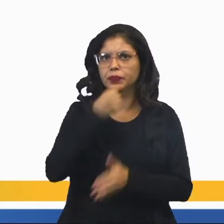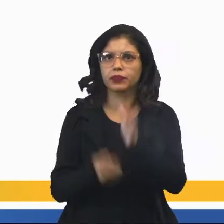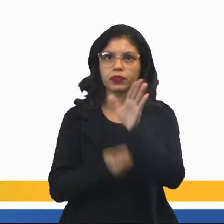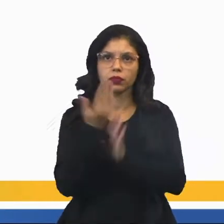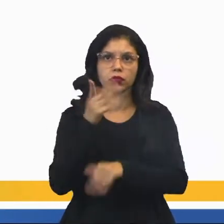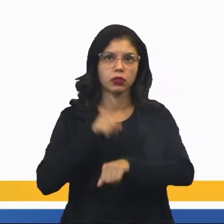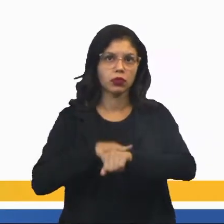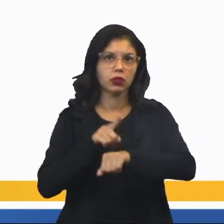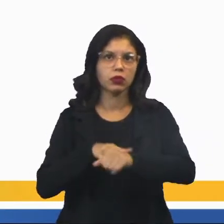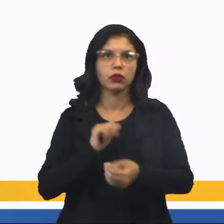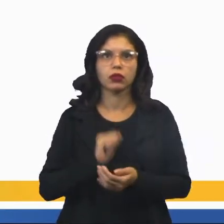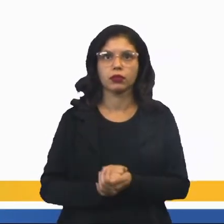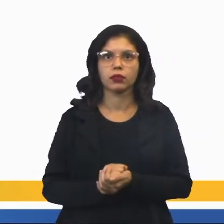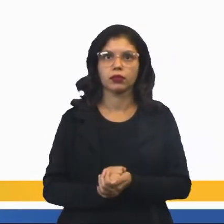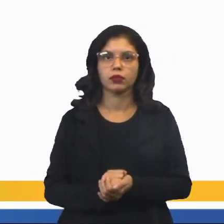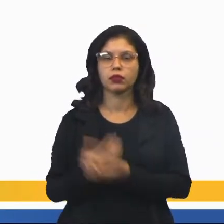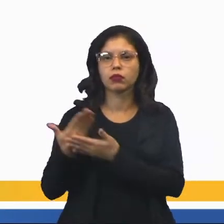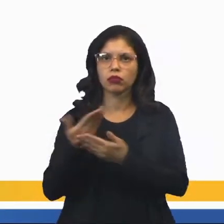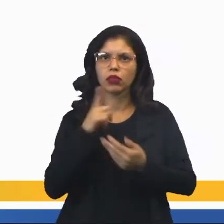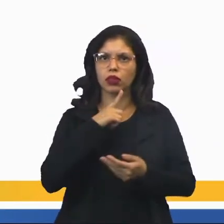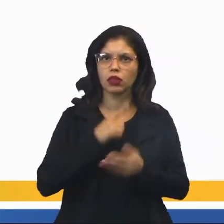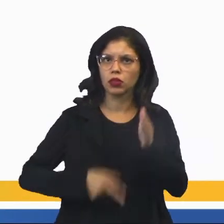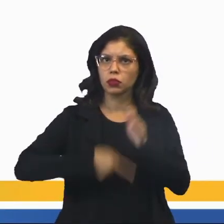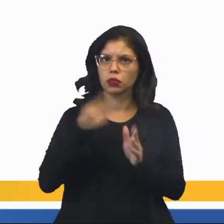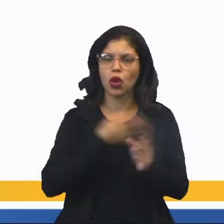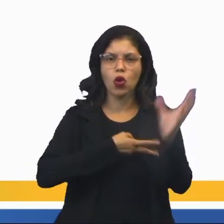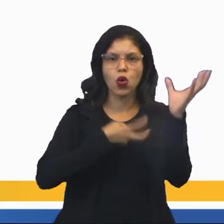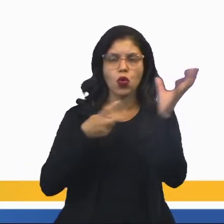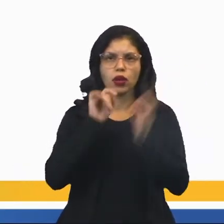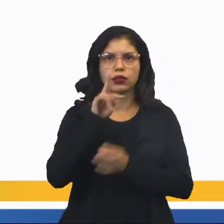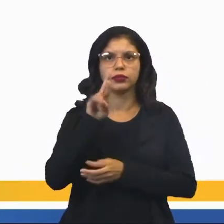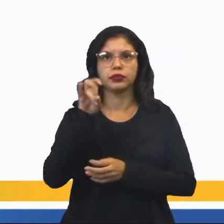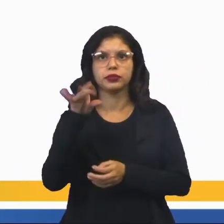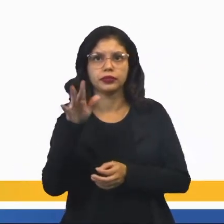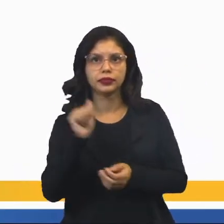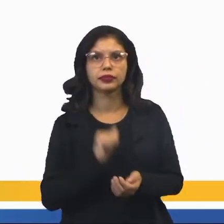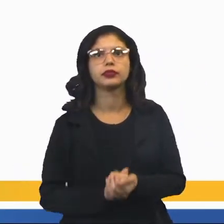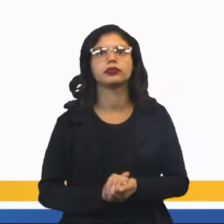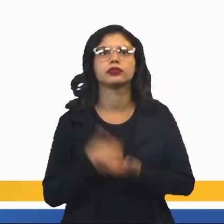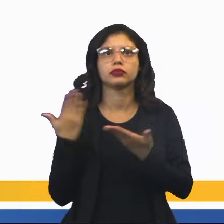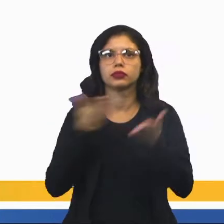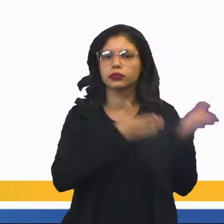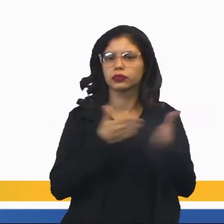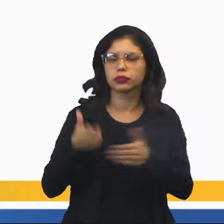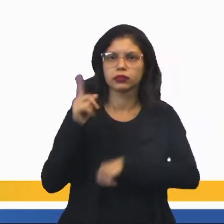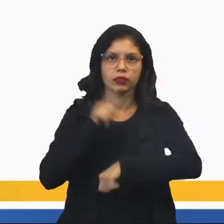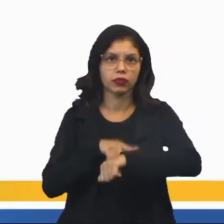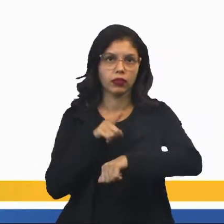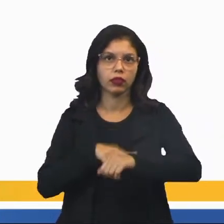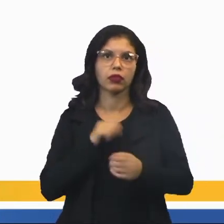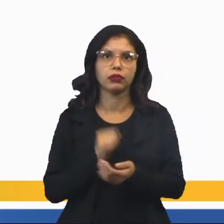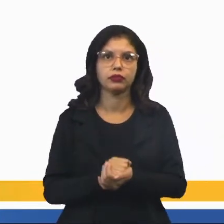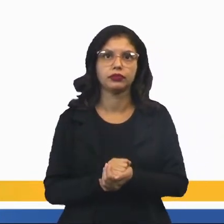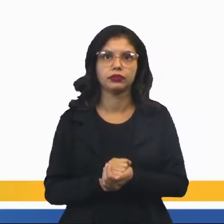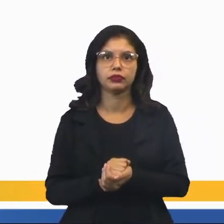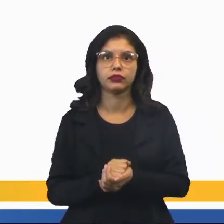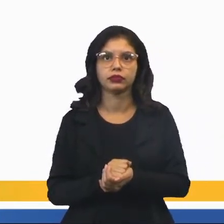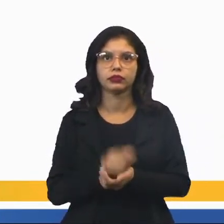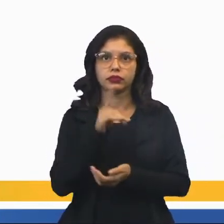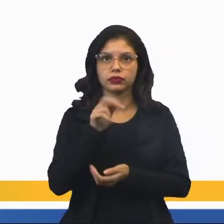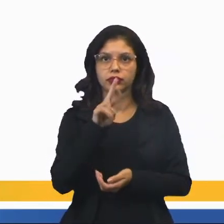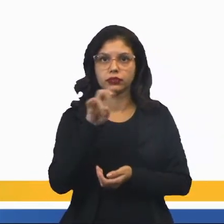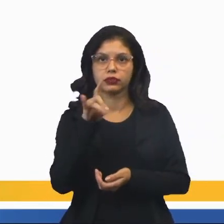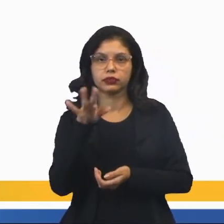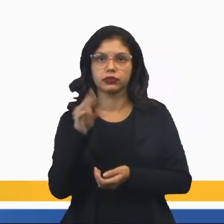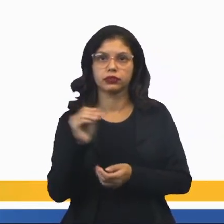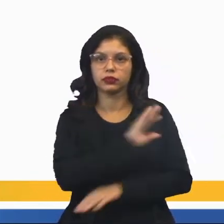antigas surgiram no tempo em que se estabeleceram os primeiros exploradores dos seringais. Com o passar do tempo, os